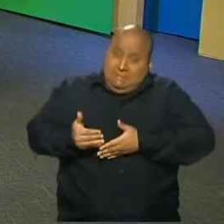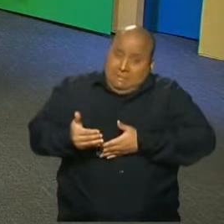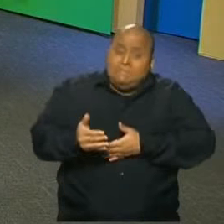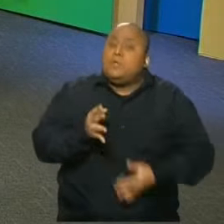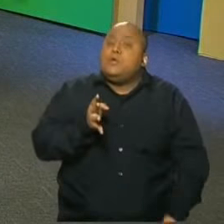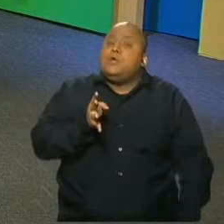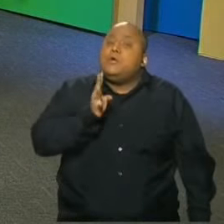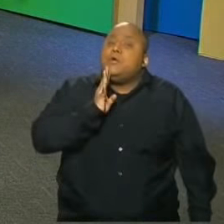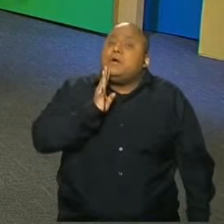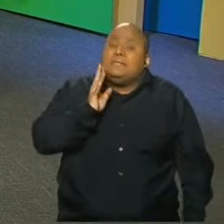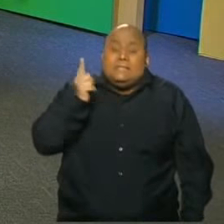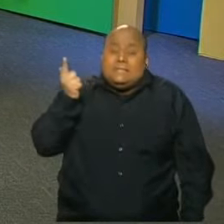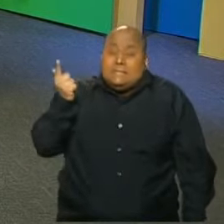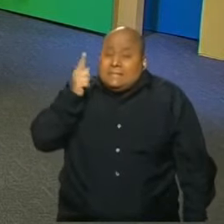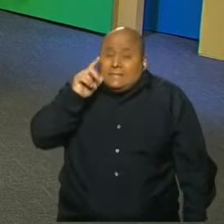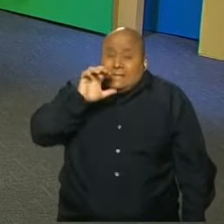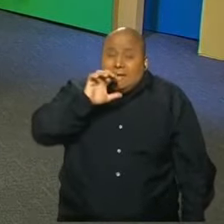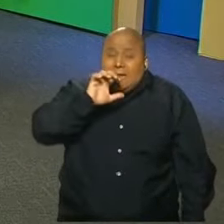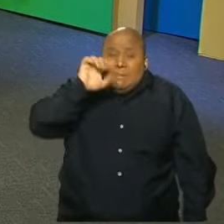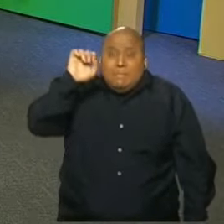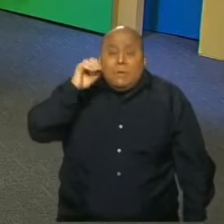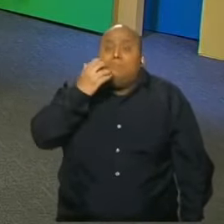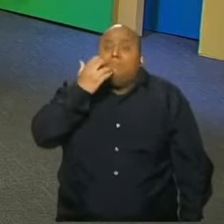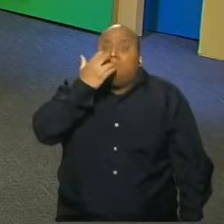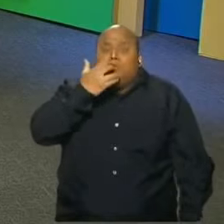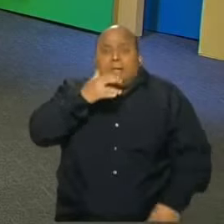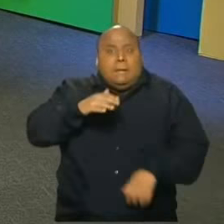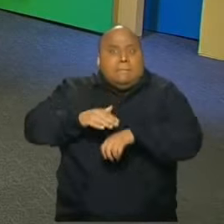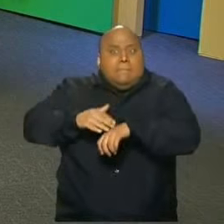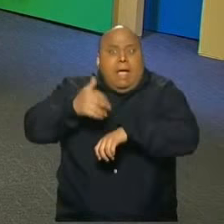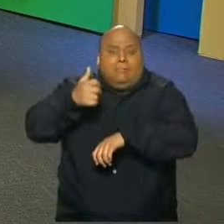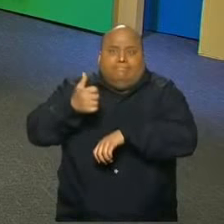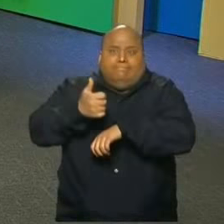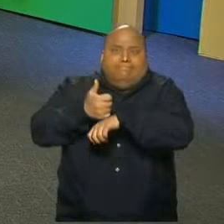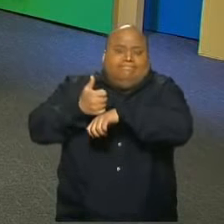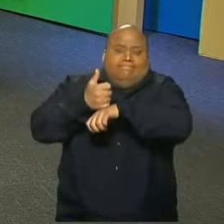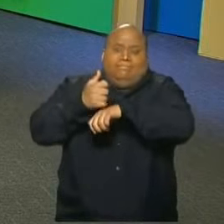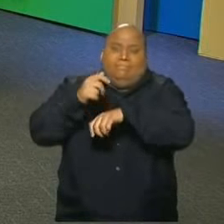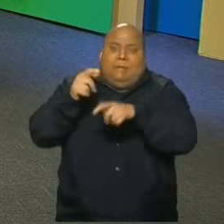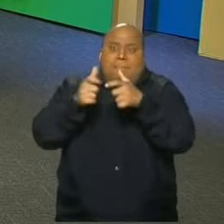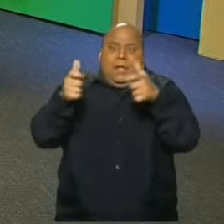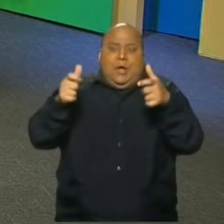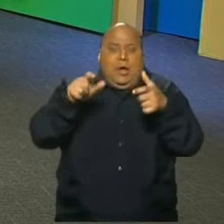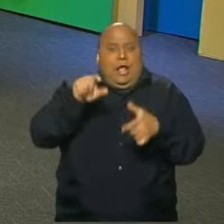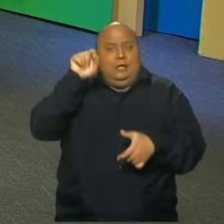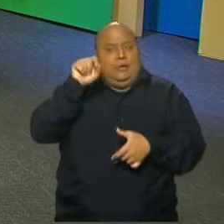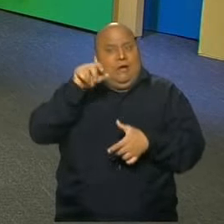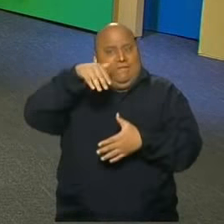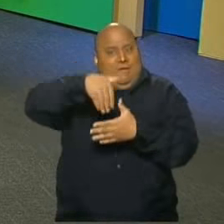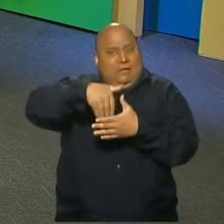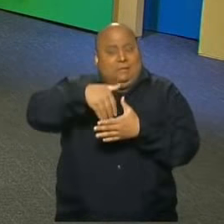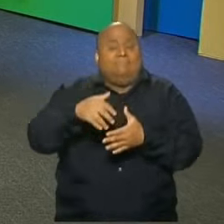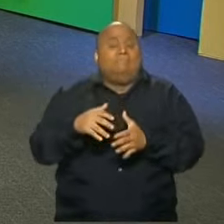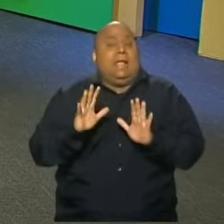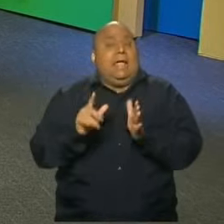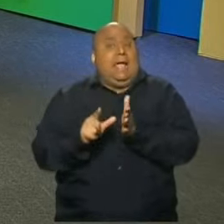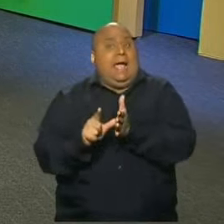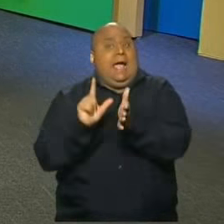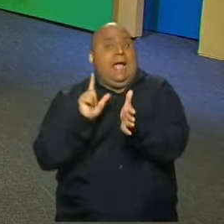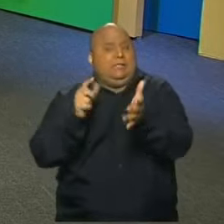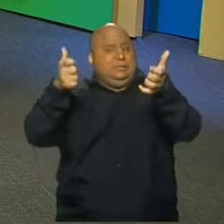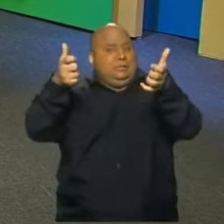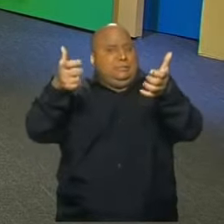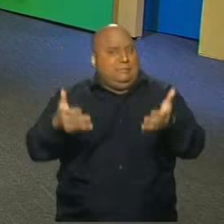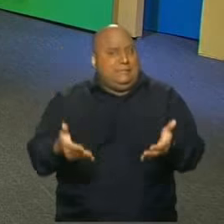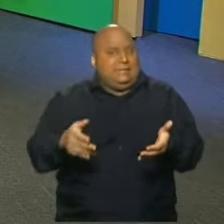Vamos conhecer a vencedora de melhor música instrumental pela escolha do público. Muito bem, mas antes, olha um